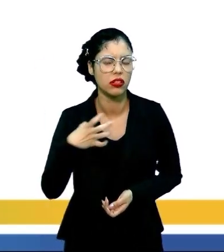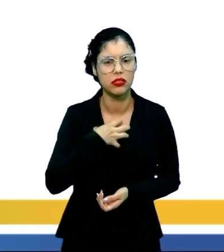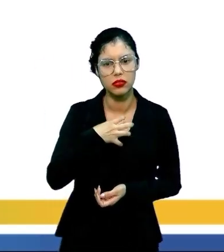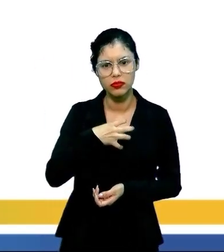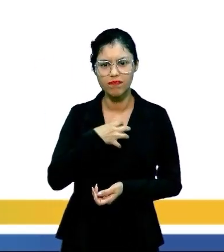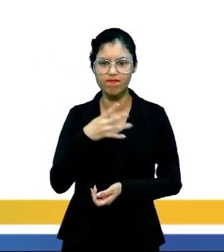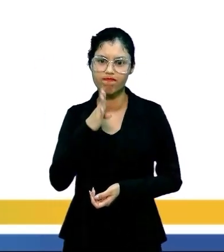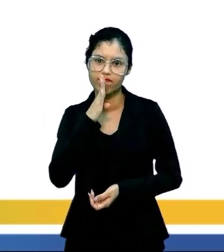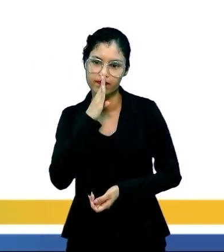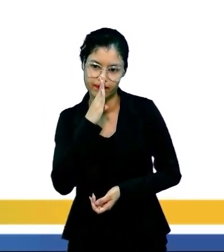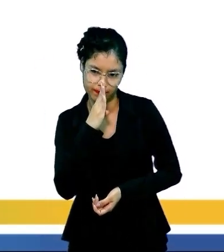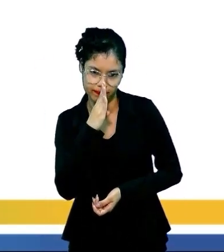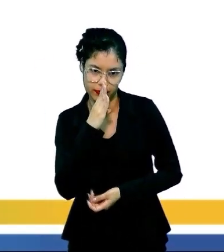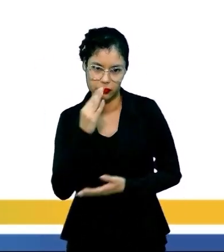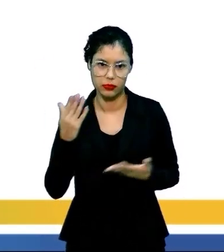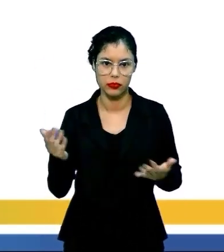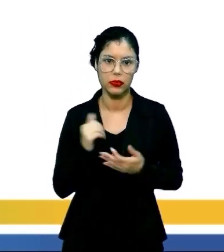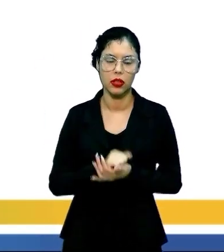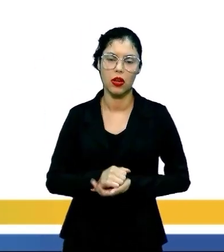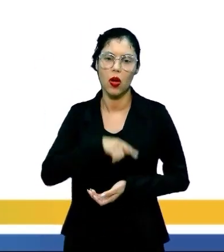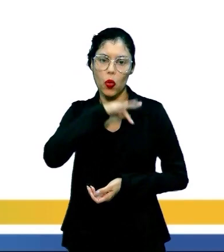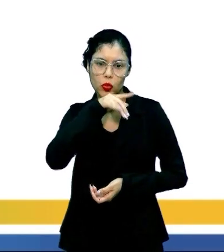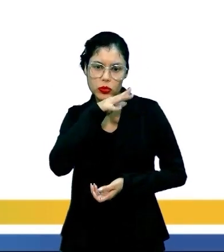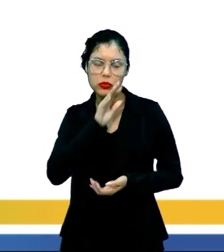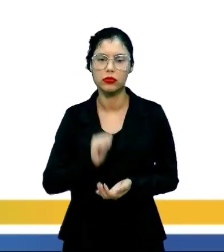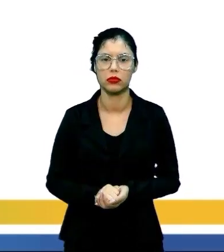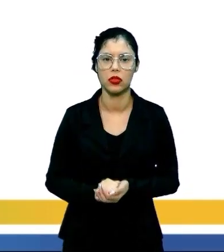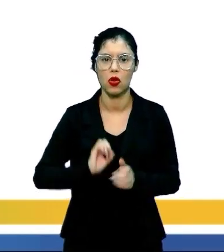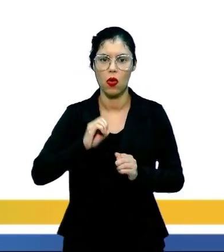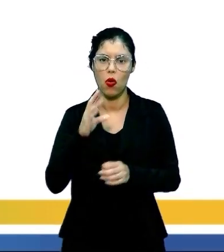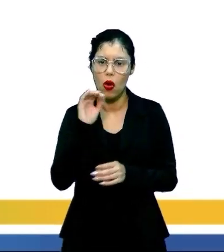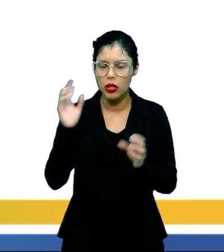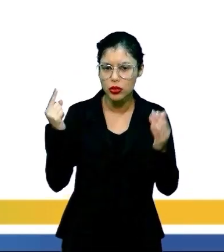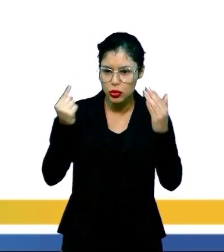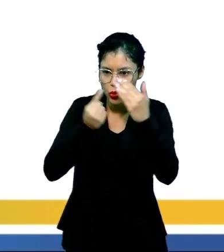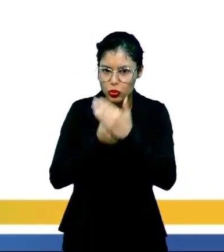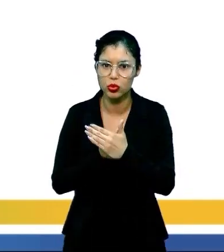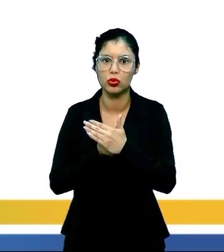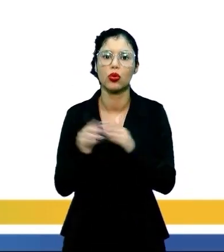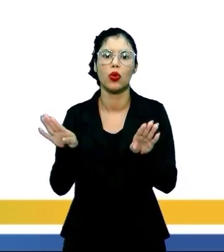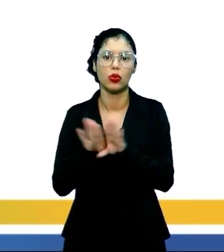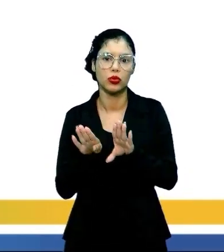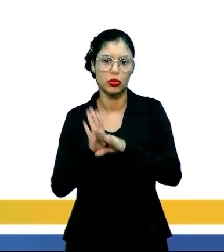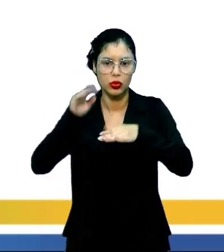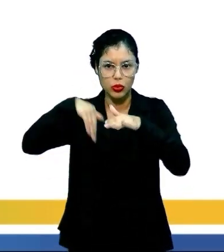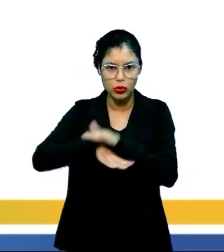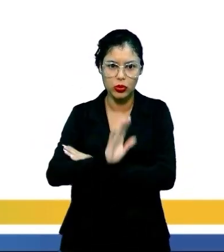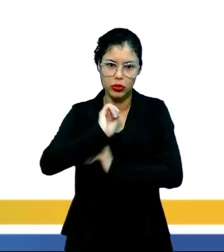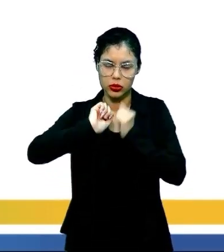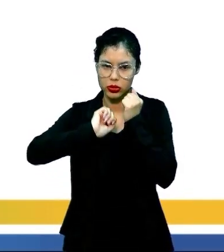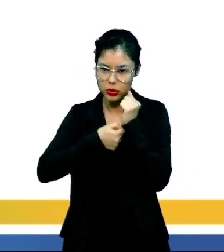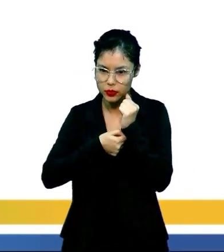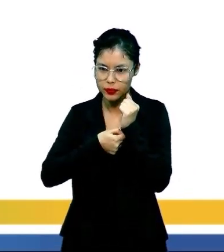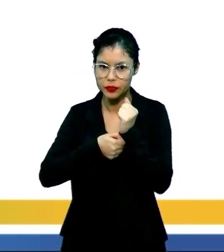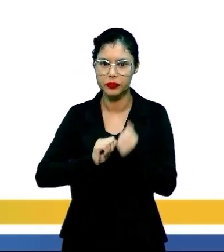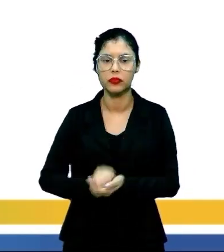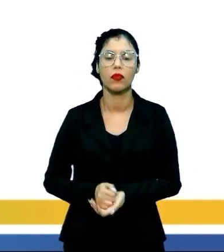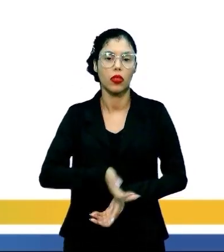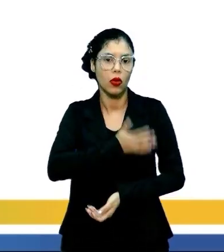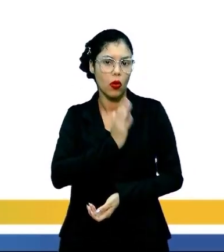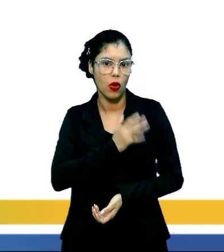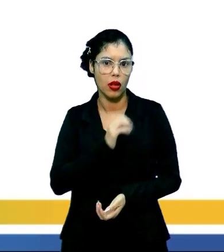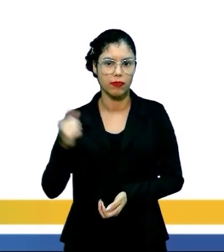Ninguém te viu o sentimento inquieto, magoado, oculto e aterrador secreto, o que